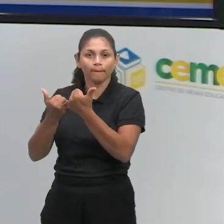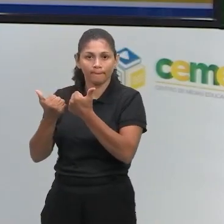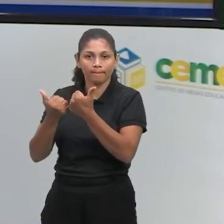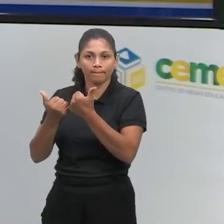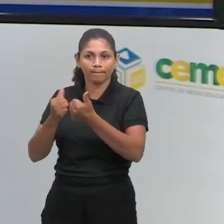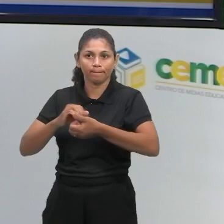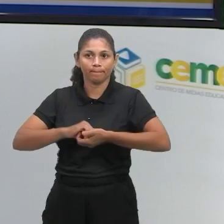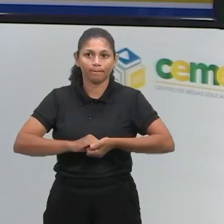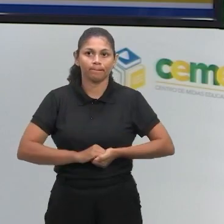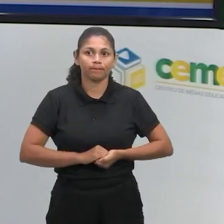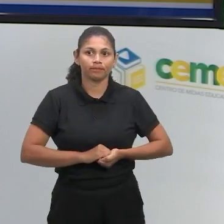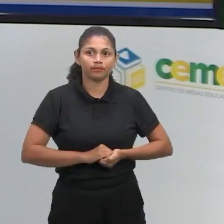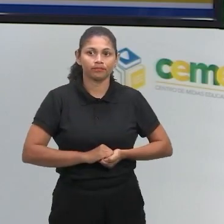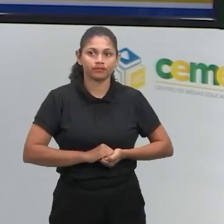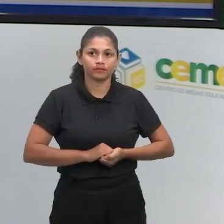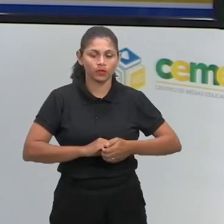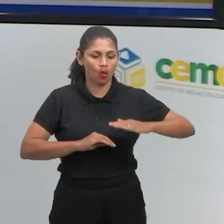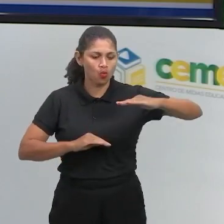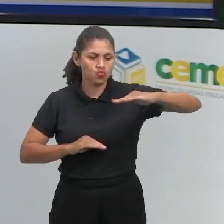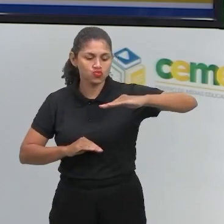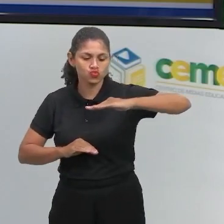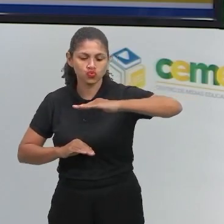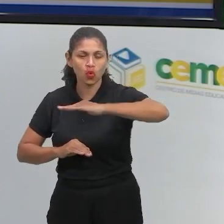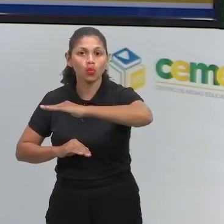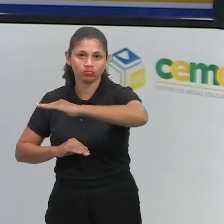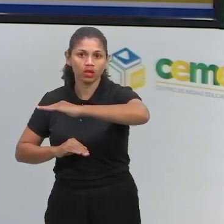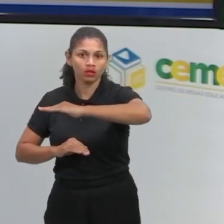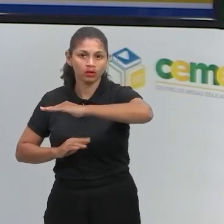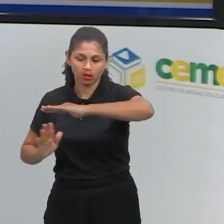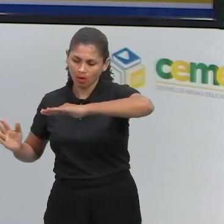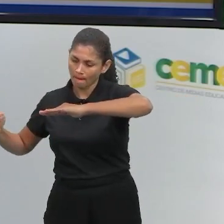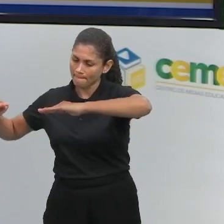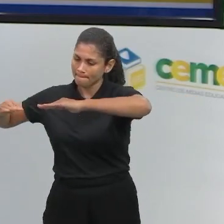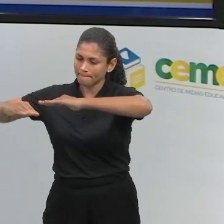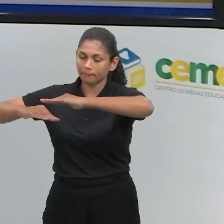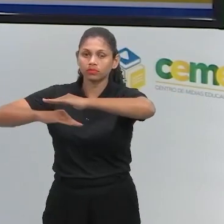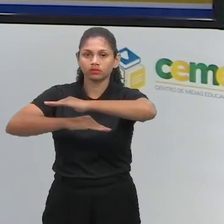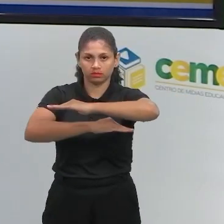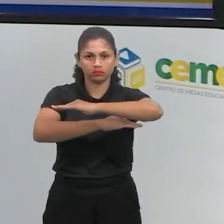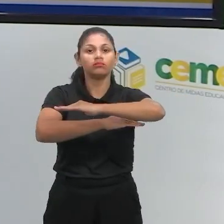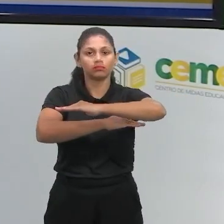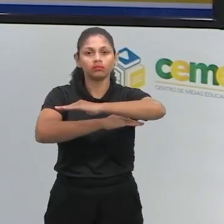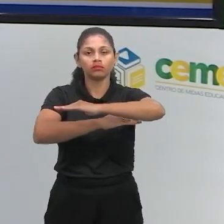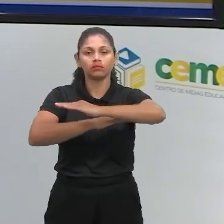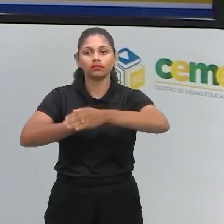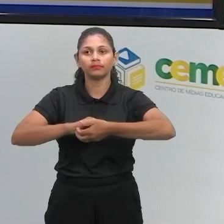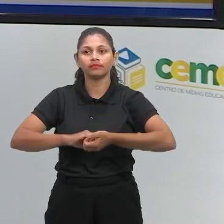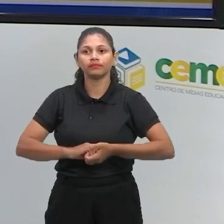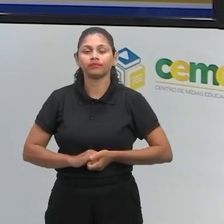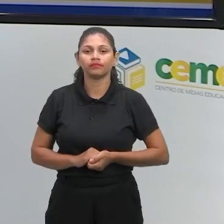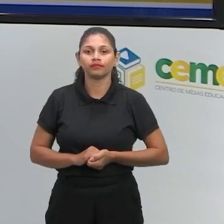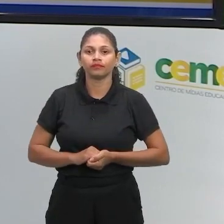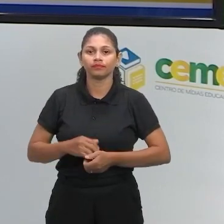Branco, movimento retrógrado. Tá? Então, é só para que a gente possa observar isso. Então, dando continuidade, o que é que a gente